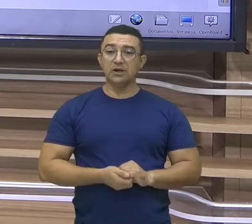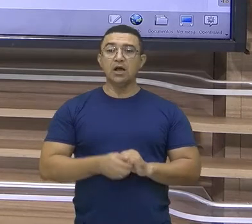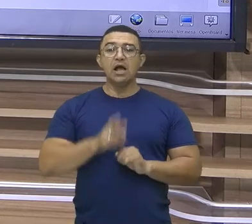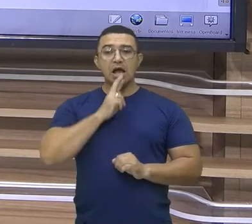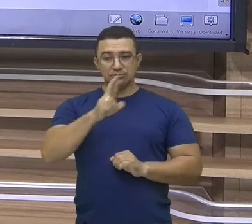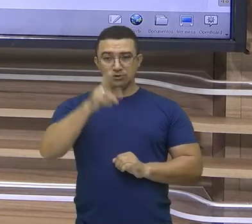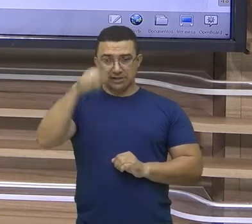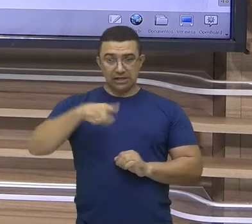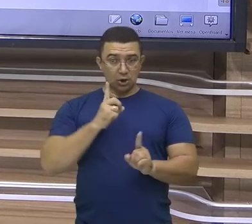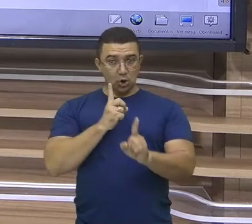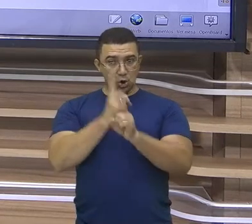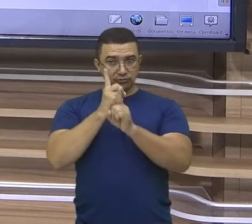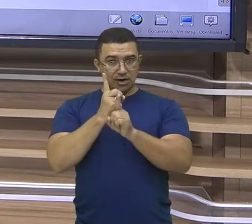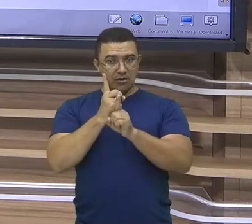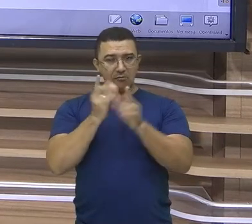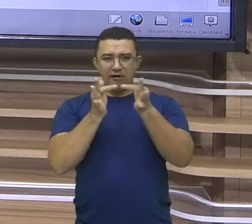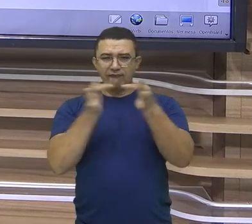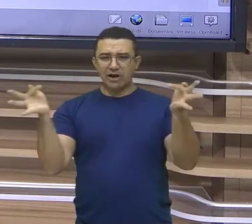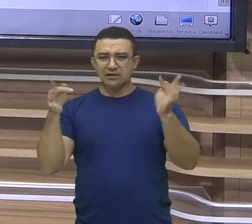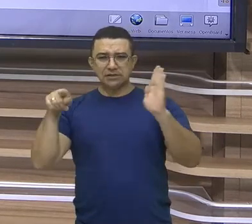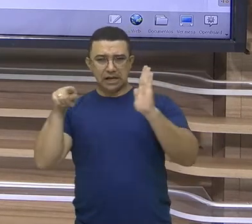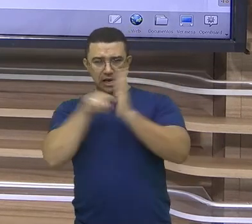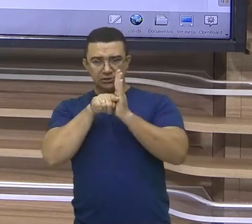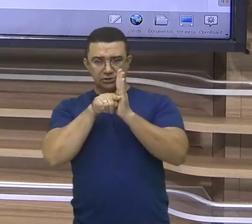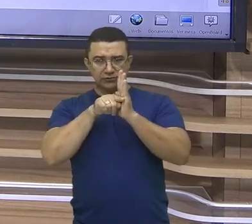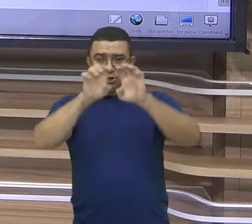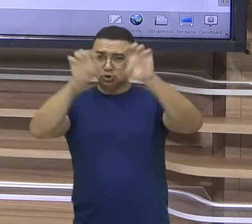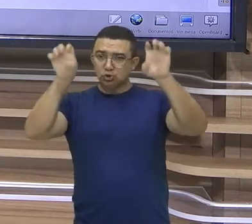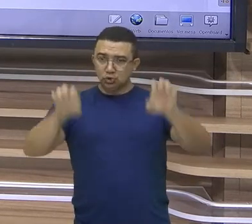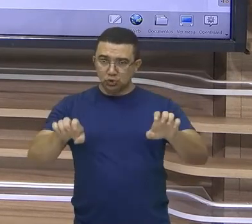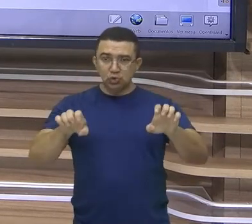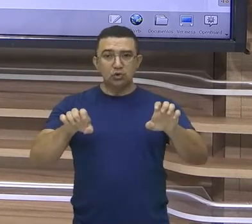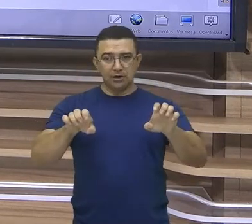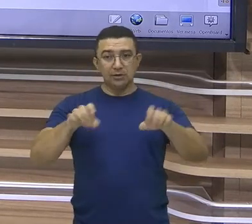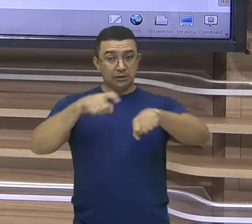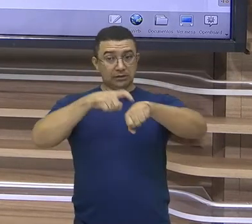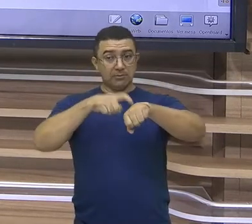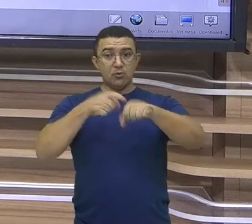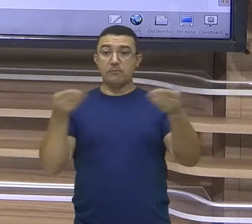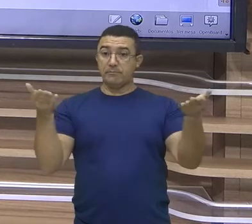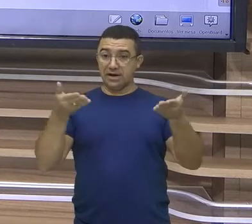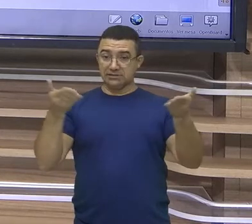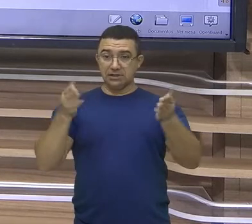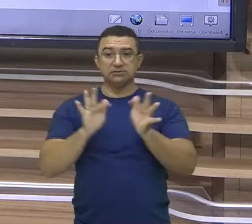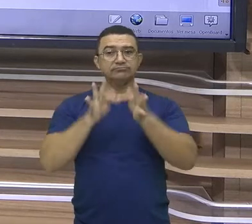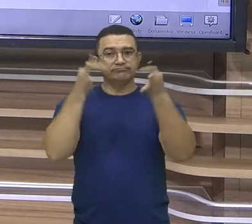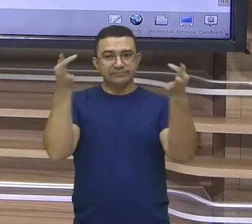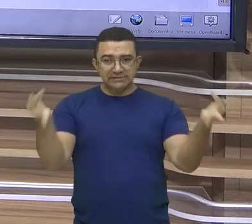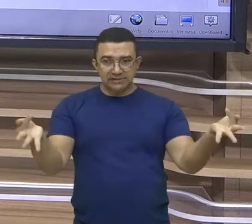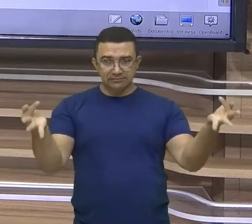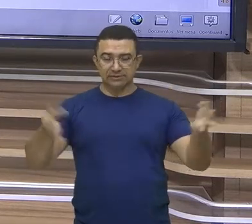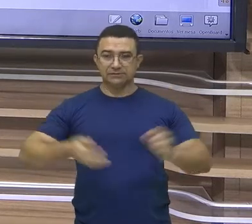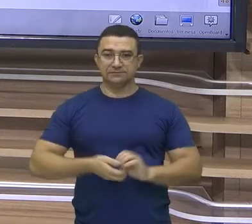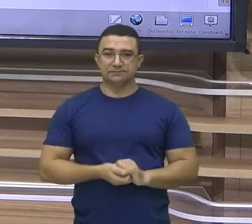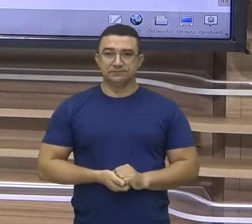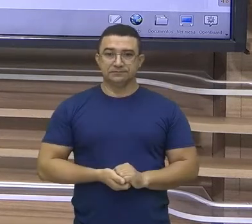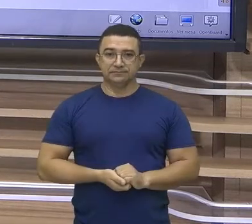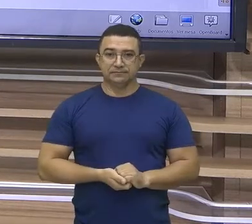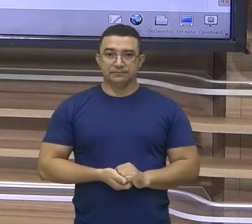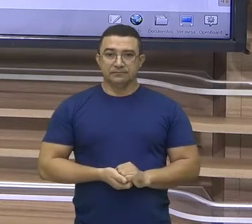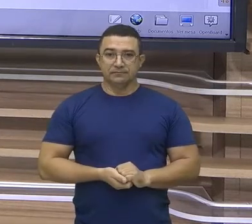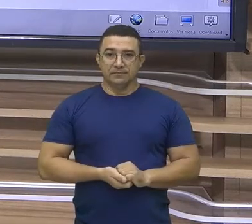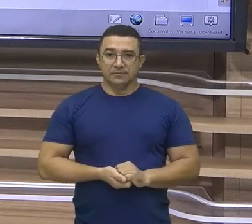frase negativa, né, corretamente ali do the simple present. Nós já até temos aqui algumas frases negativas, mas